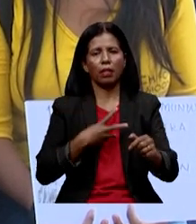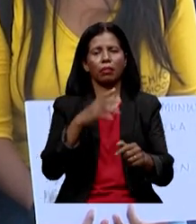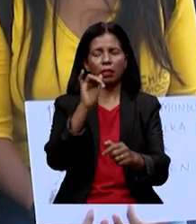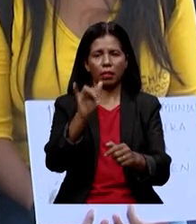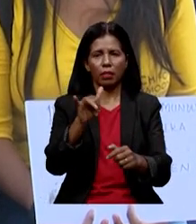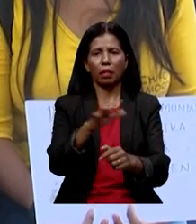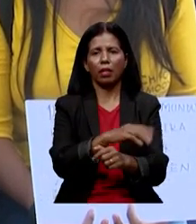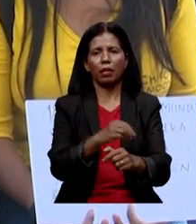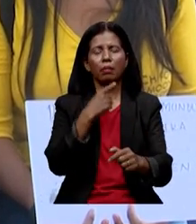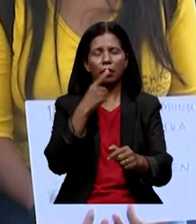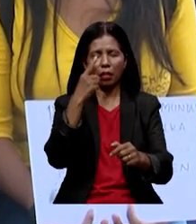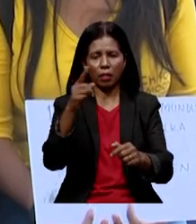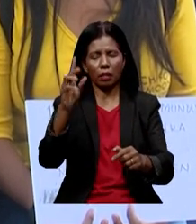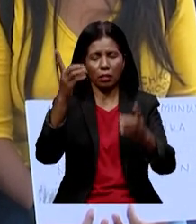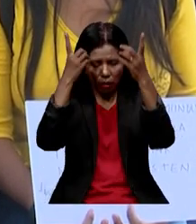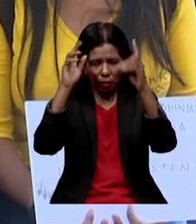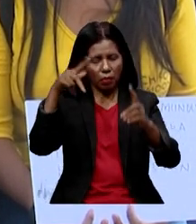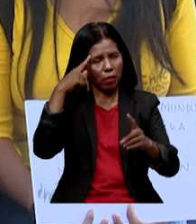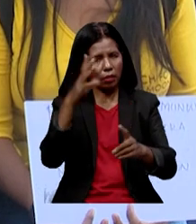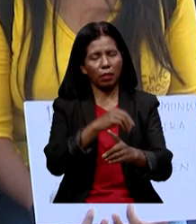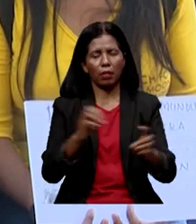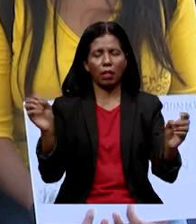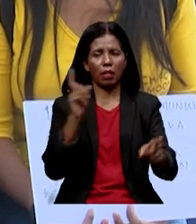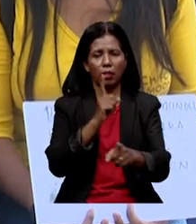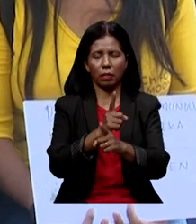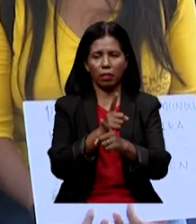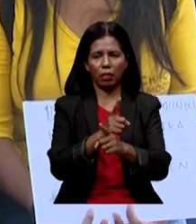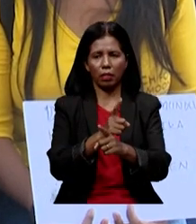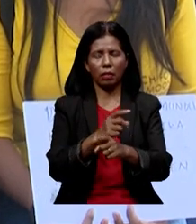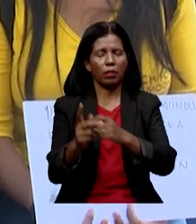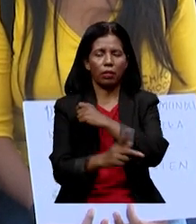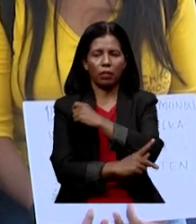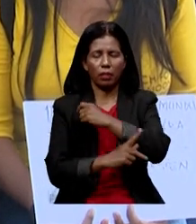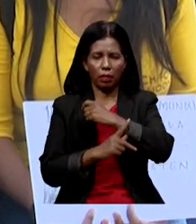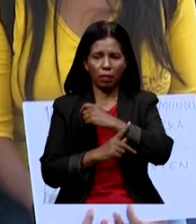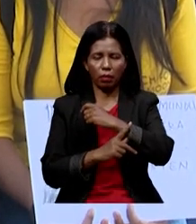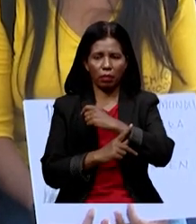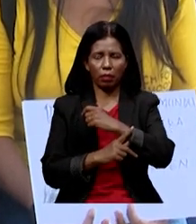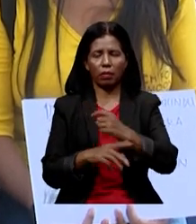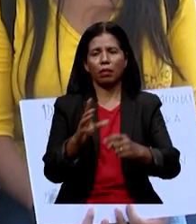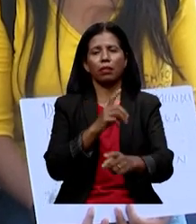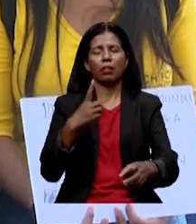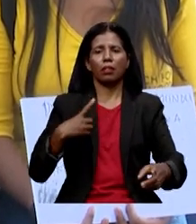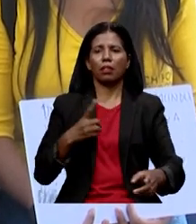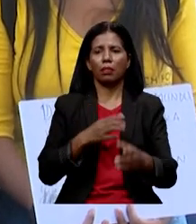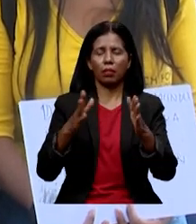de zão idane hanesan de zão politika idane be injusto. No nao ka corrupção legal idane be deputado